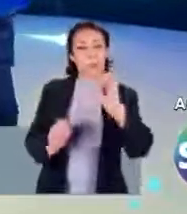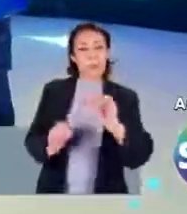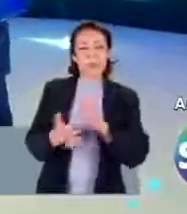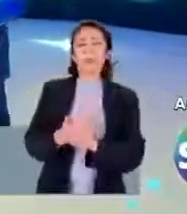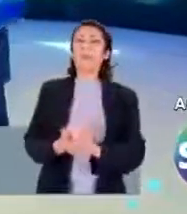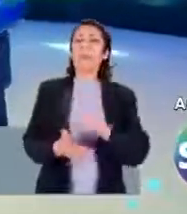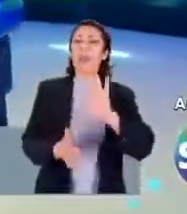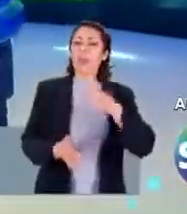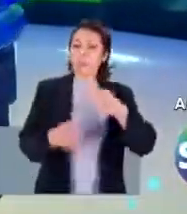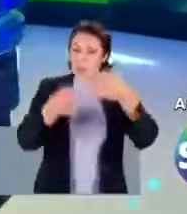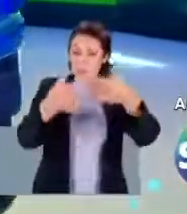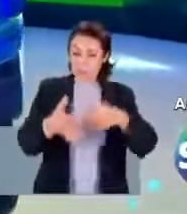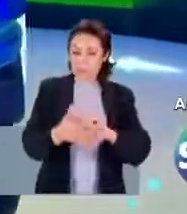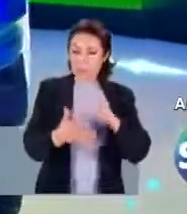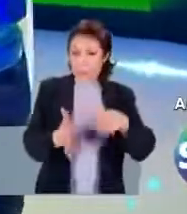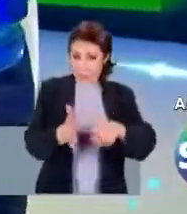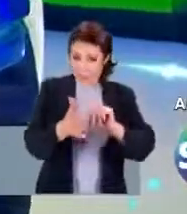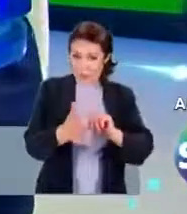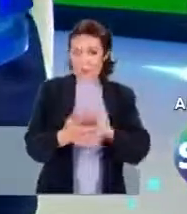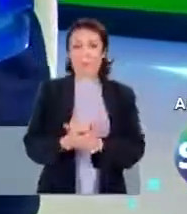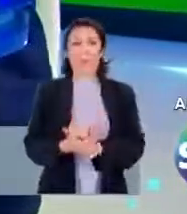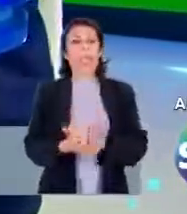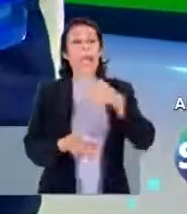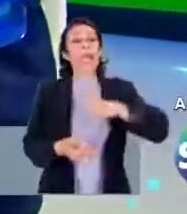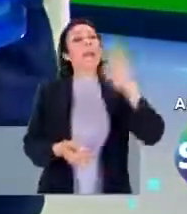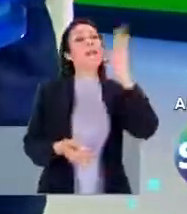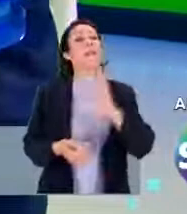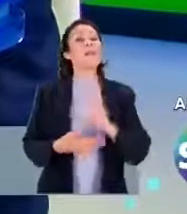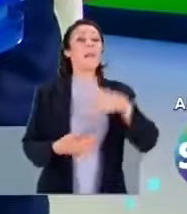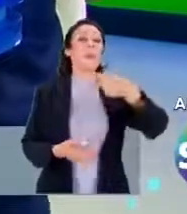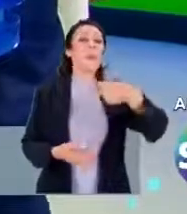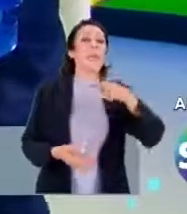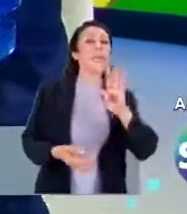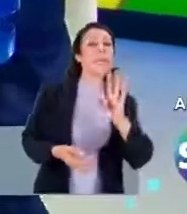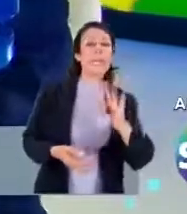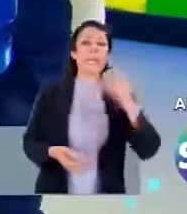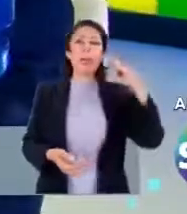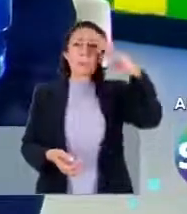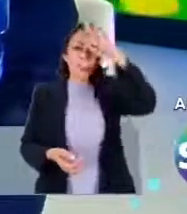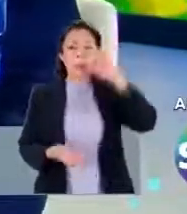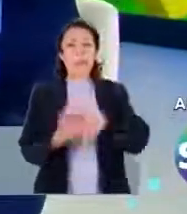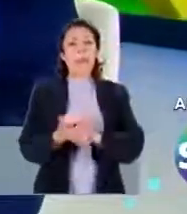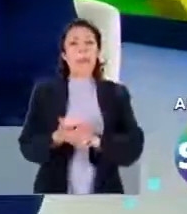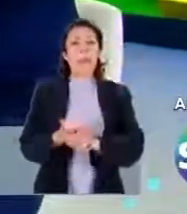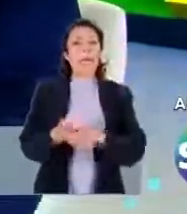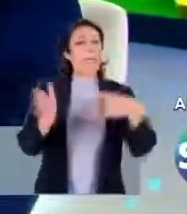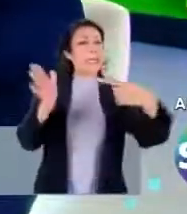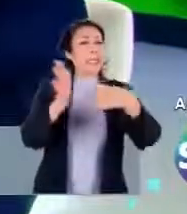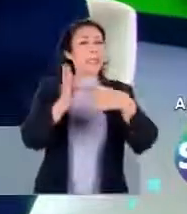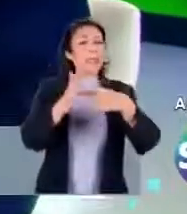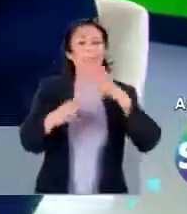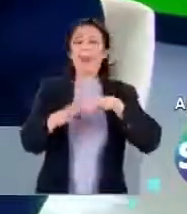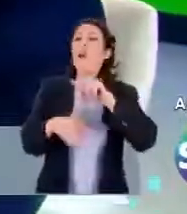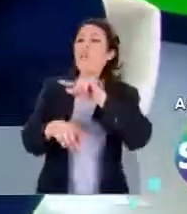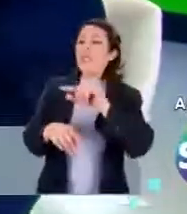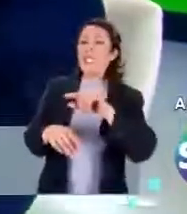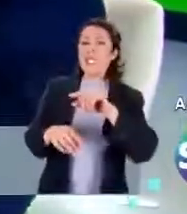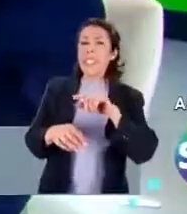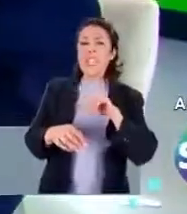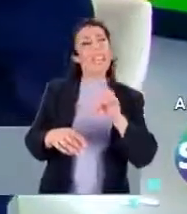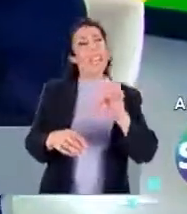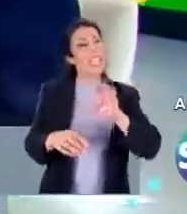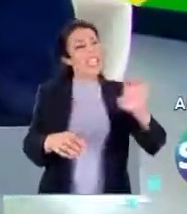tenho dito ratinho que no Brasil PT bolsonaro eles fazem uma denúncia de como da esquerda